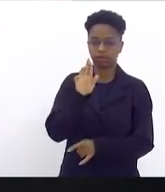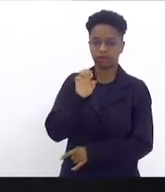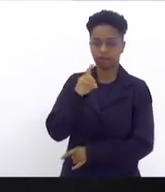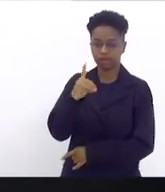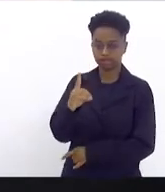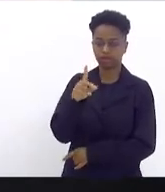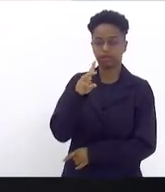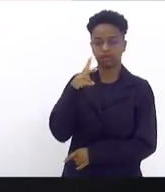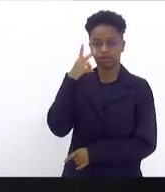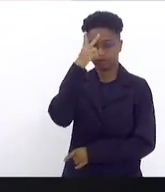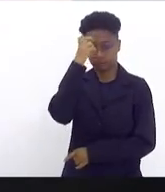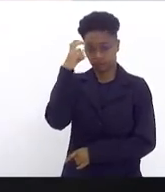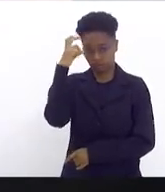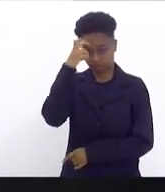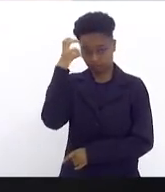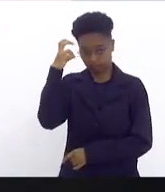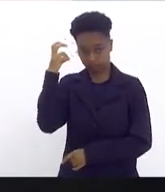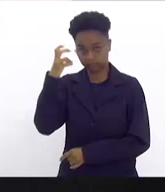deputada Verônica,